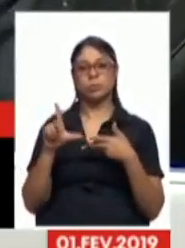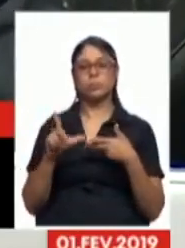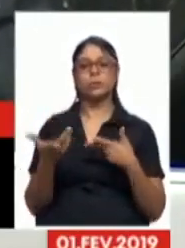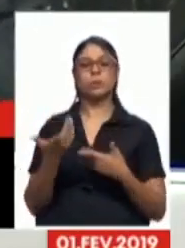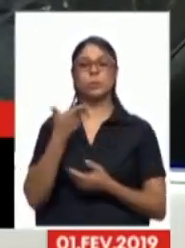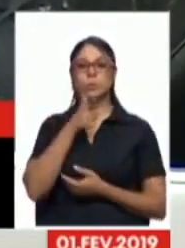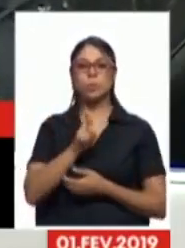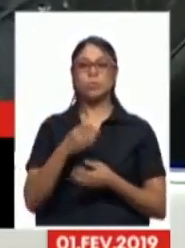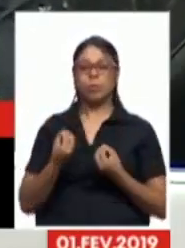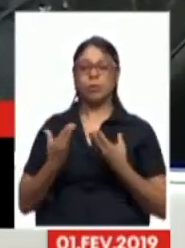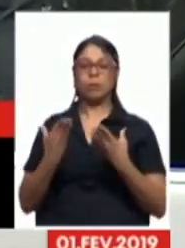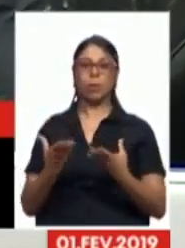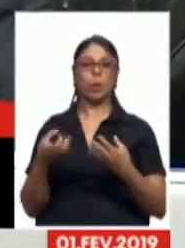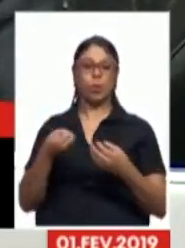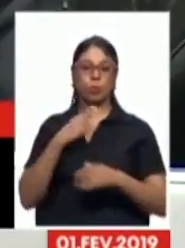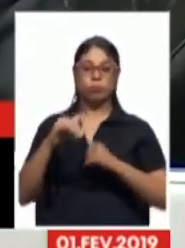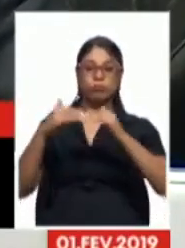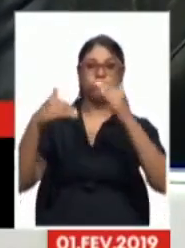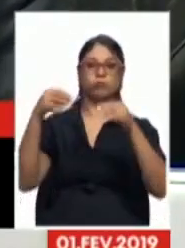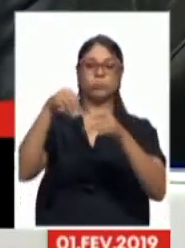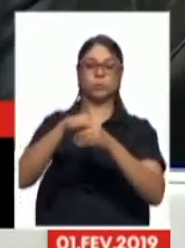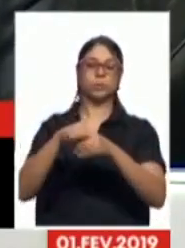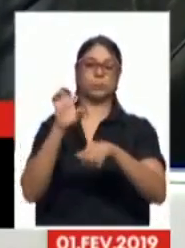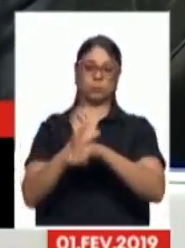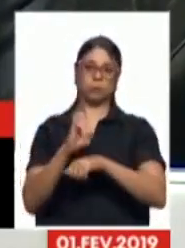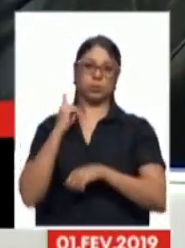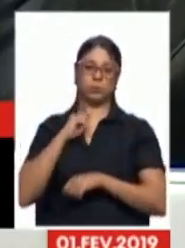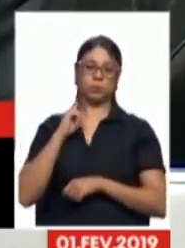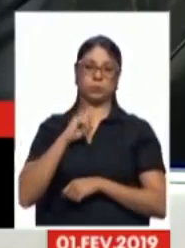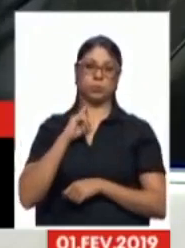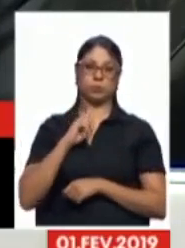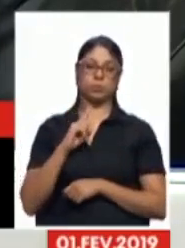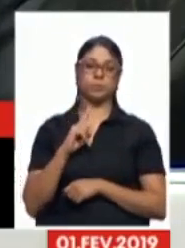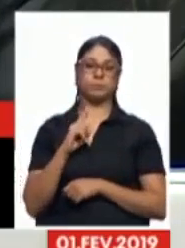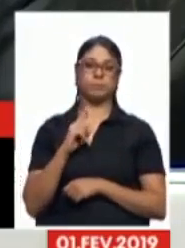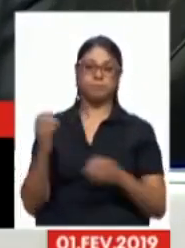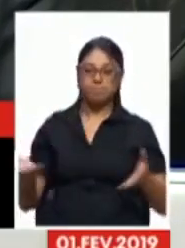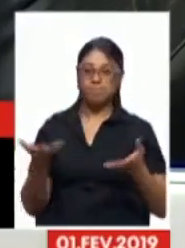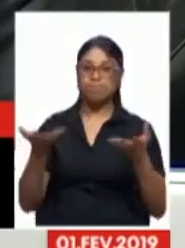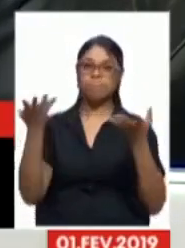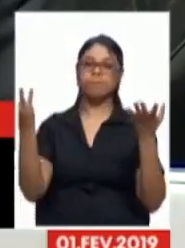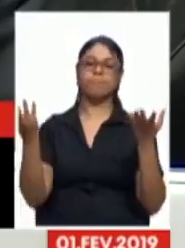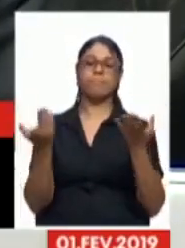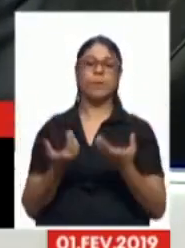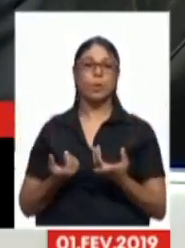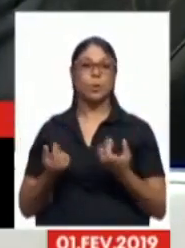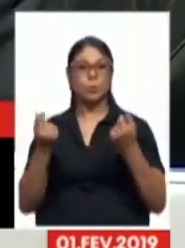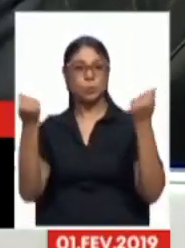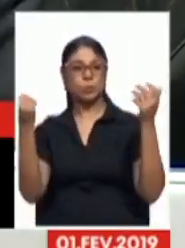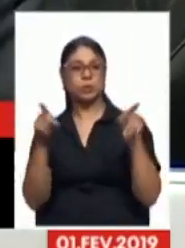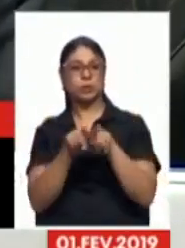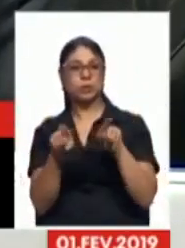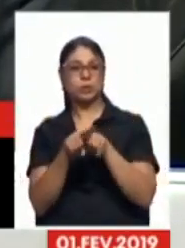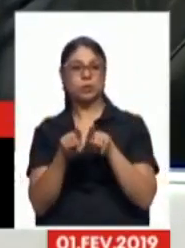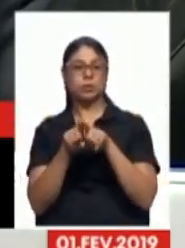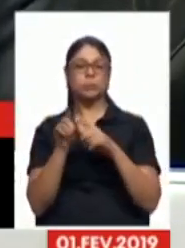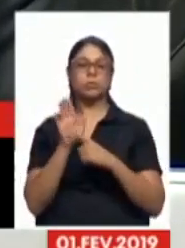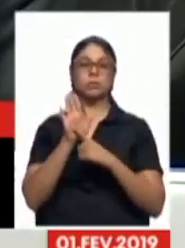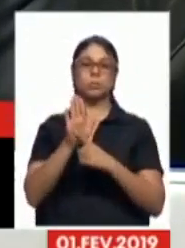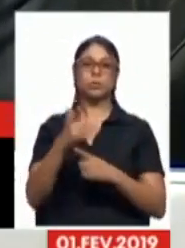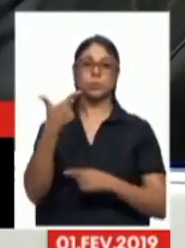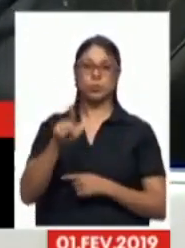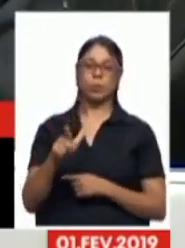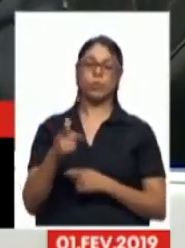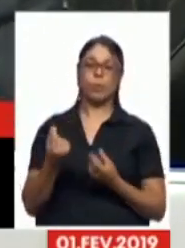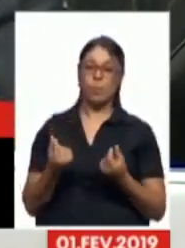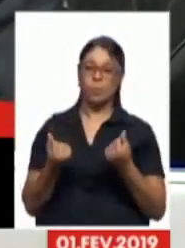de prosperidade no Estado, com a celebração de suas riquezas e o resgate do protagonismo econômico